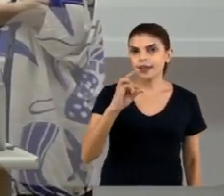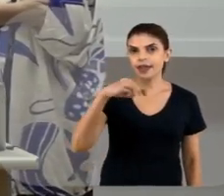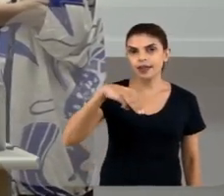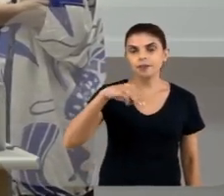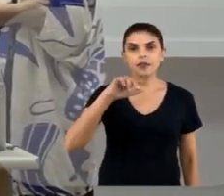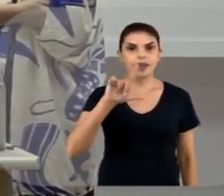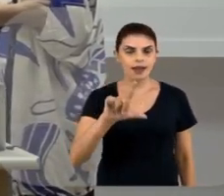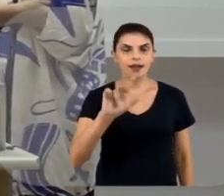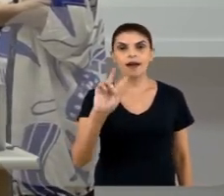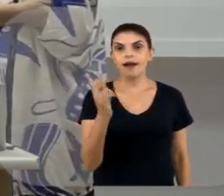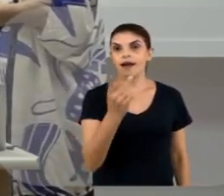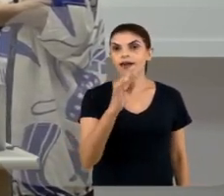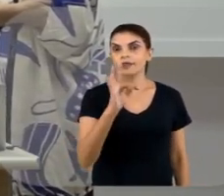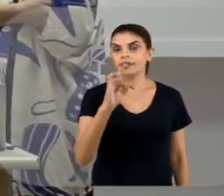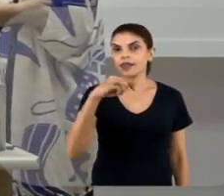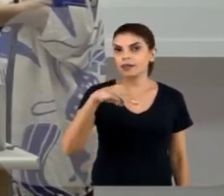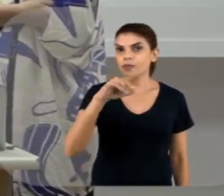que